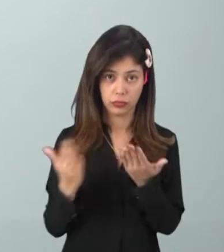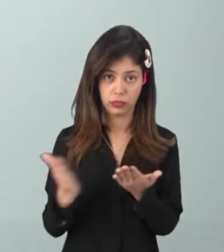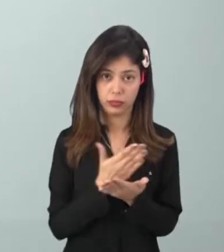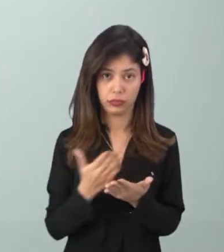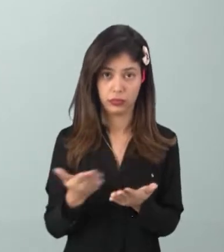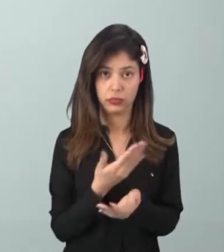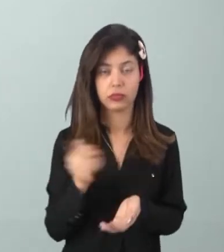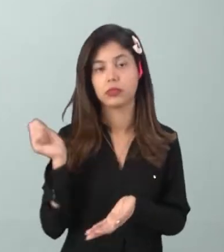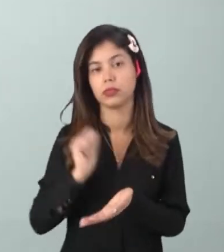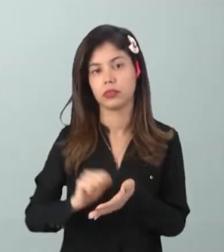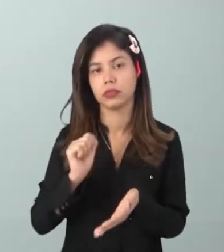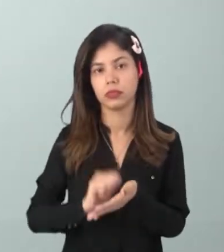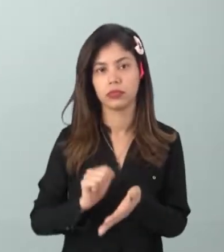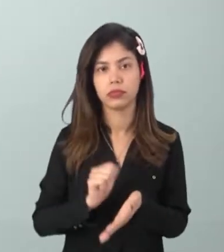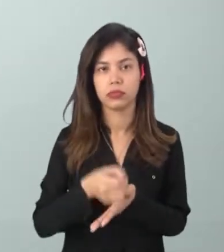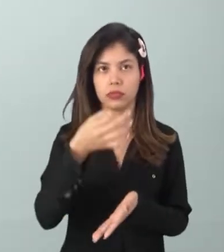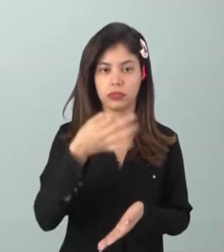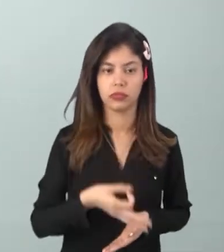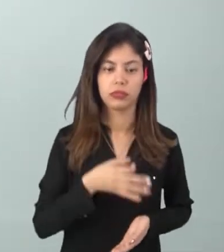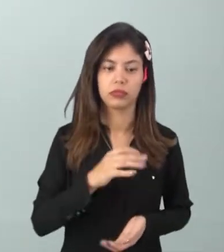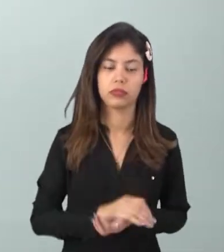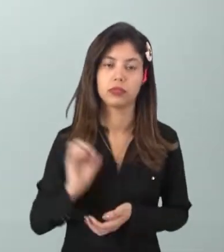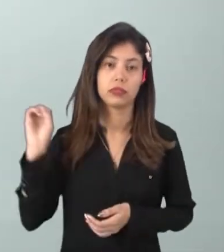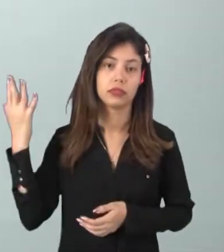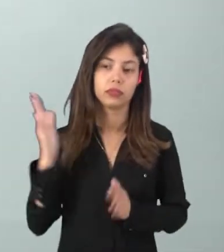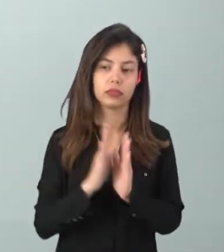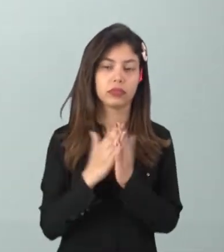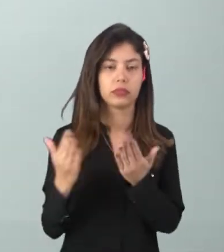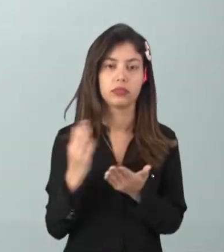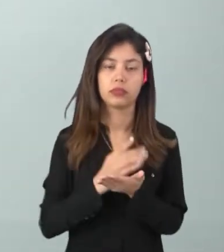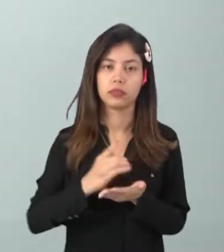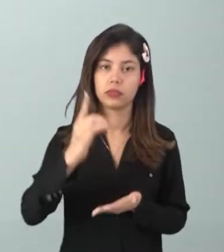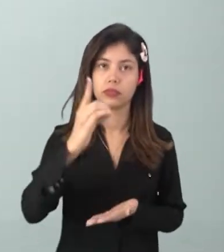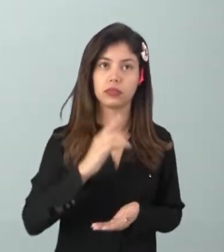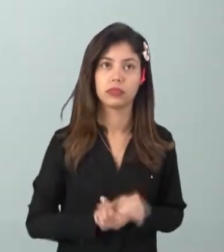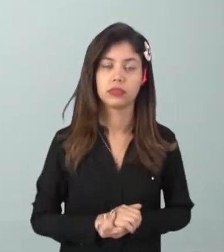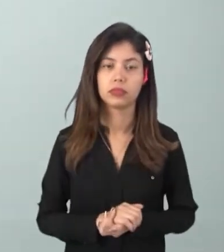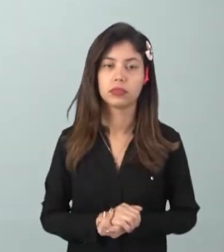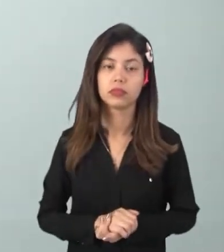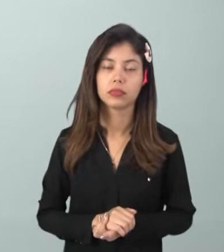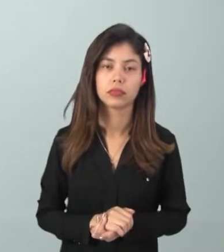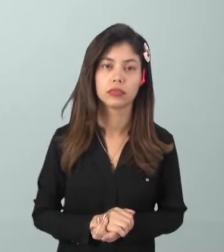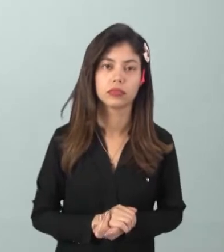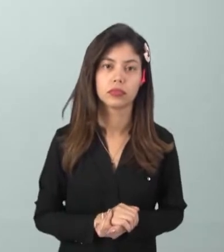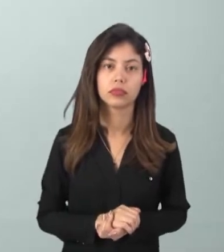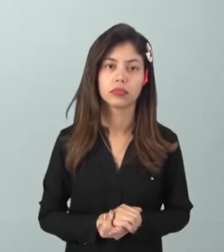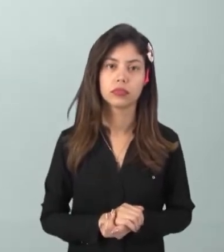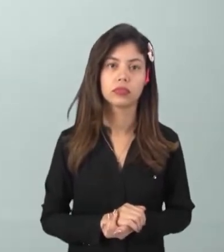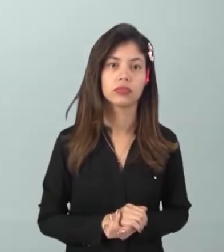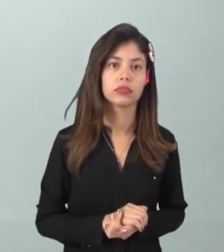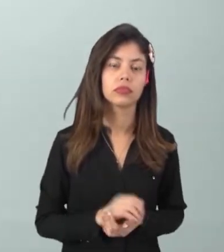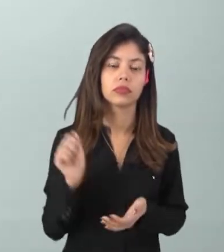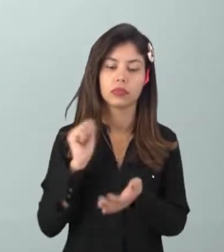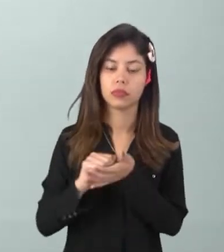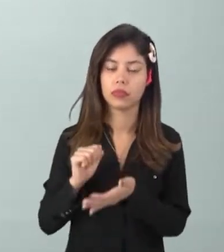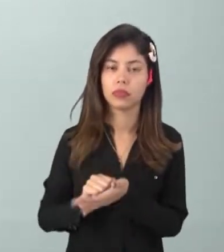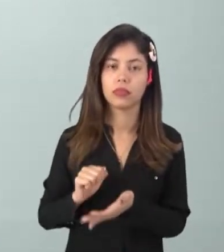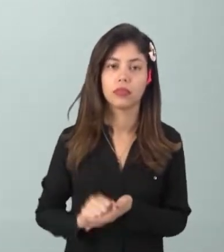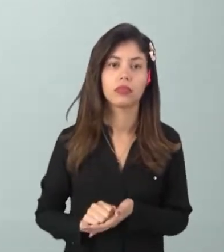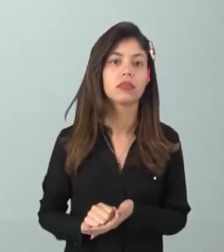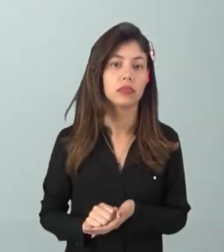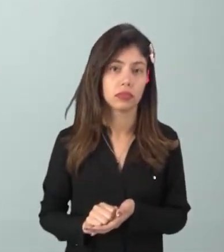em escritas sagradas. É o caso da Bíblia, é o caso do Alcorão, é o caso dos sânscritos, que